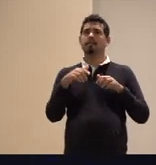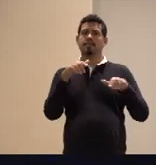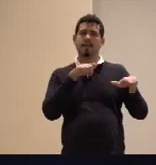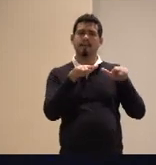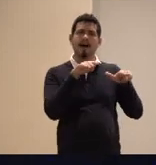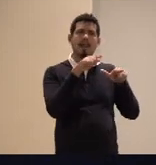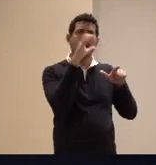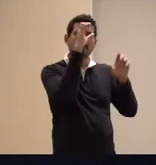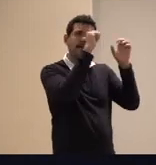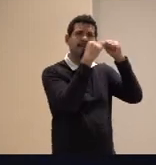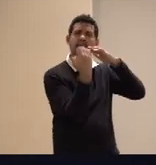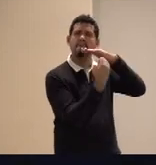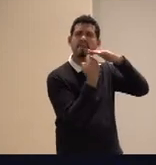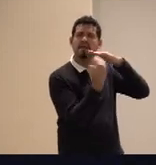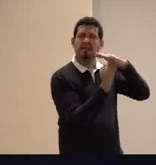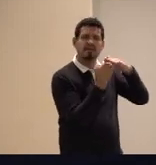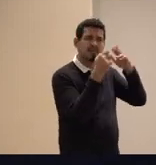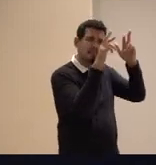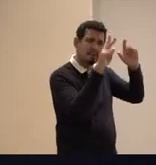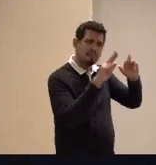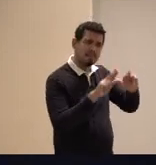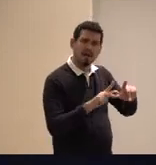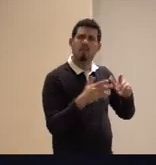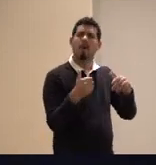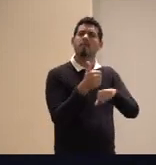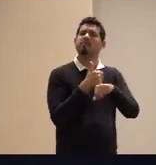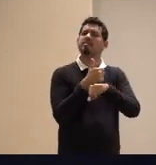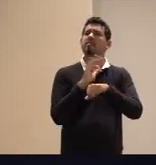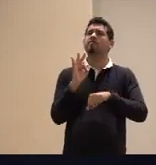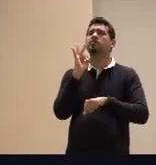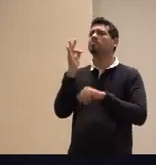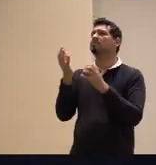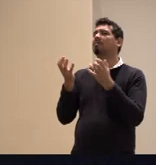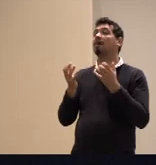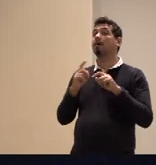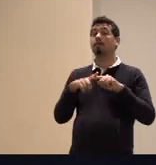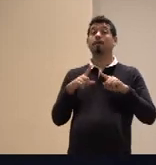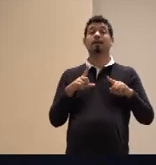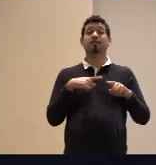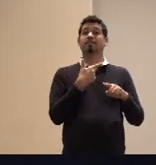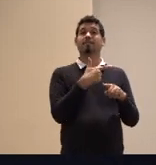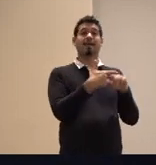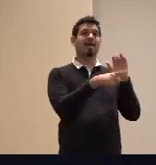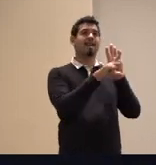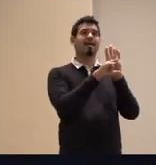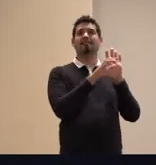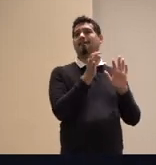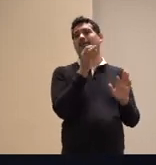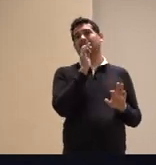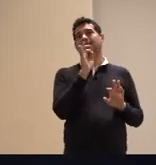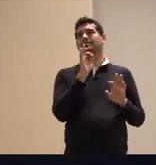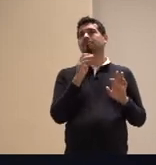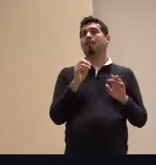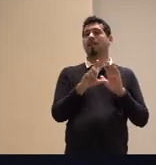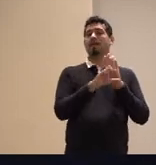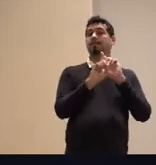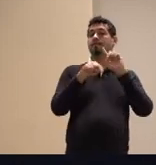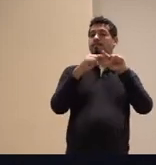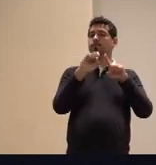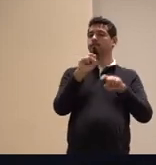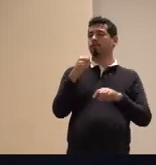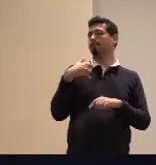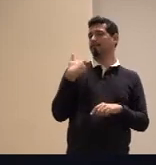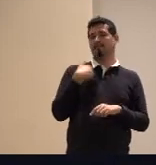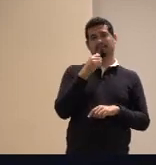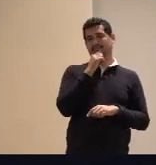né, quando completarem a maioridade. Nós não temos aquela lei ainda que prevê, depois dos 18 anos, aquele